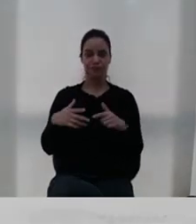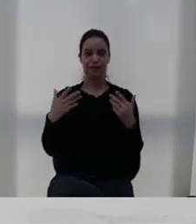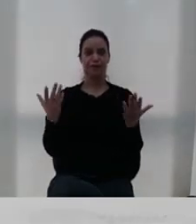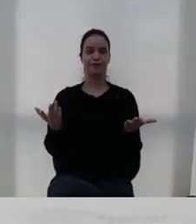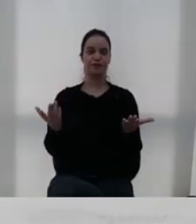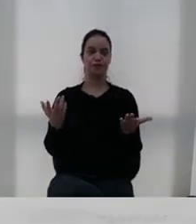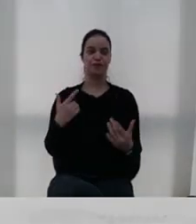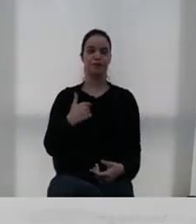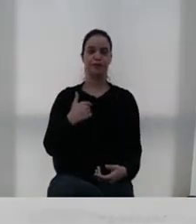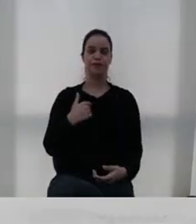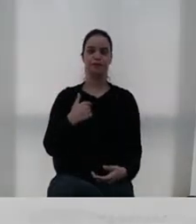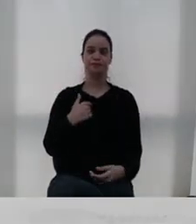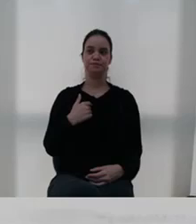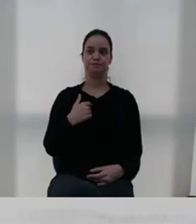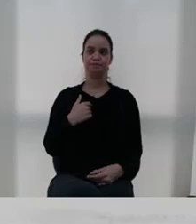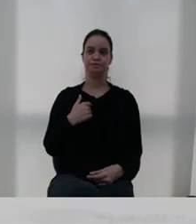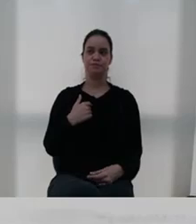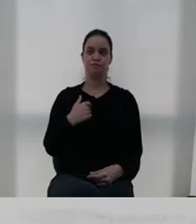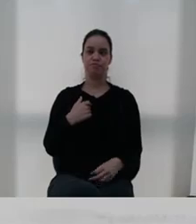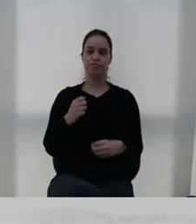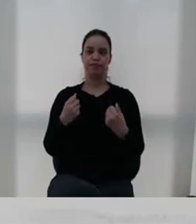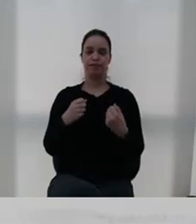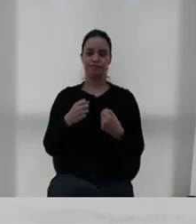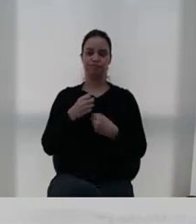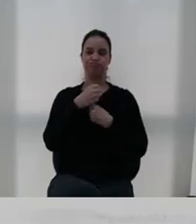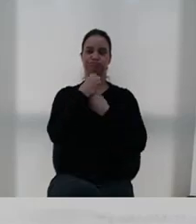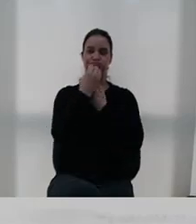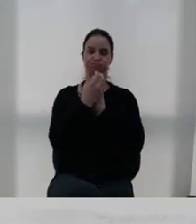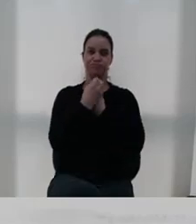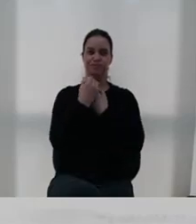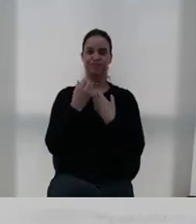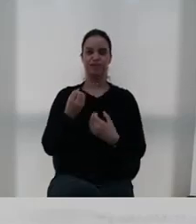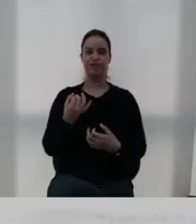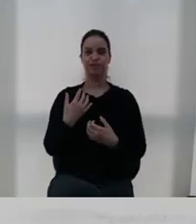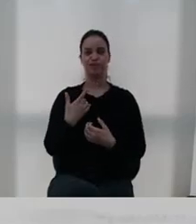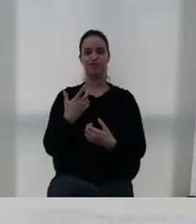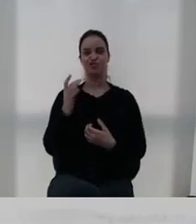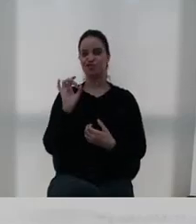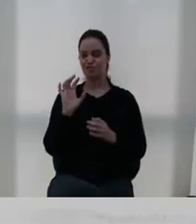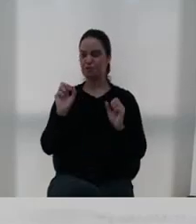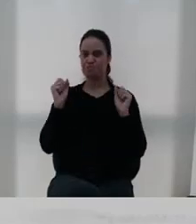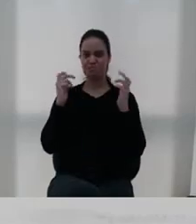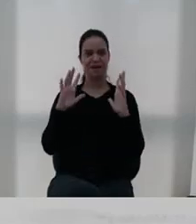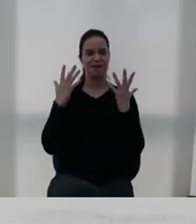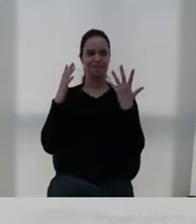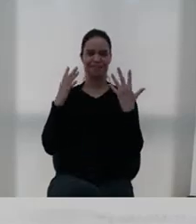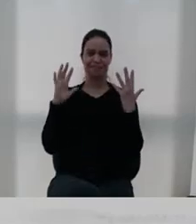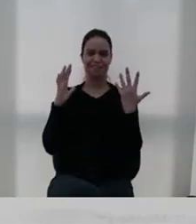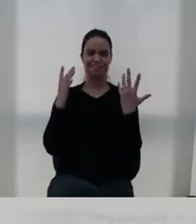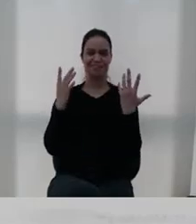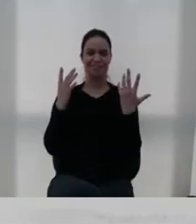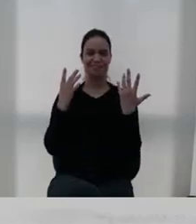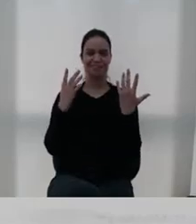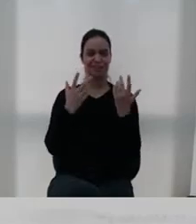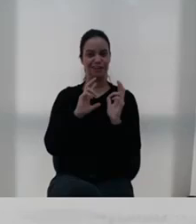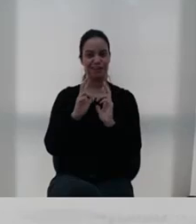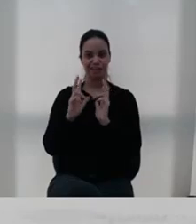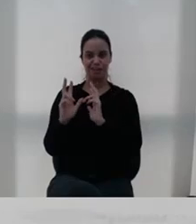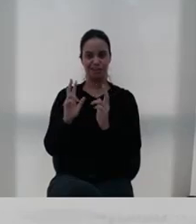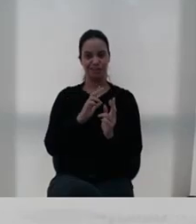eu tenho que fazer esse testemunho de quanto eu tenho ouvido elogios pela disposição em dialogar e em construir.